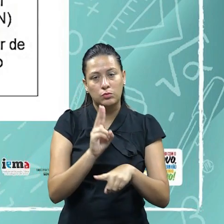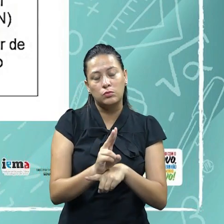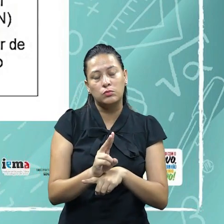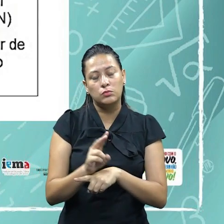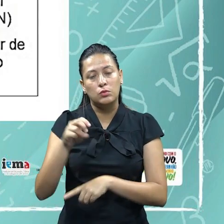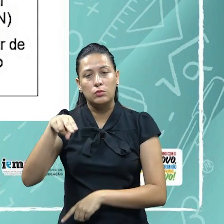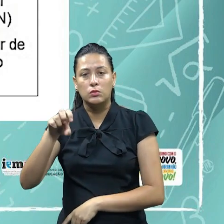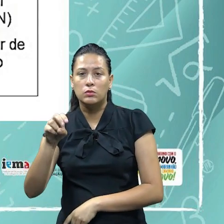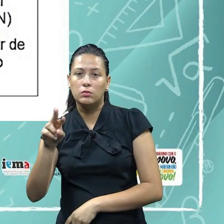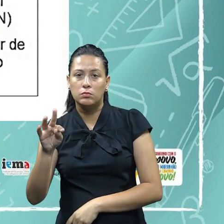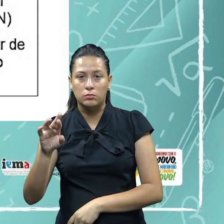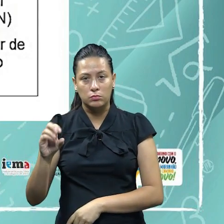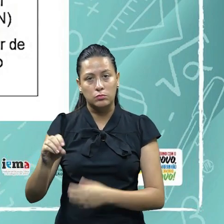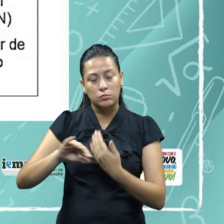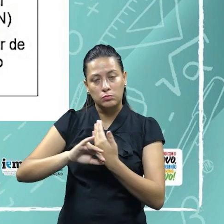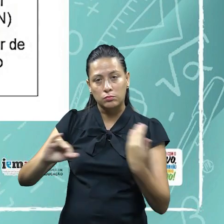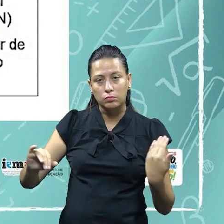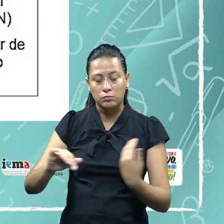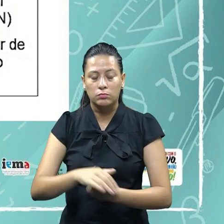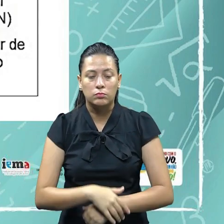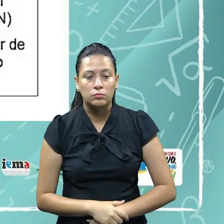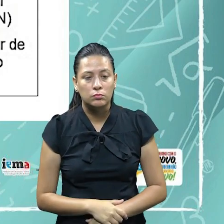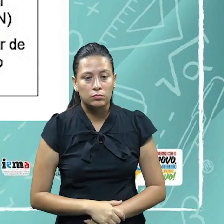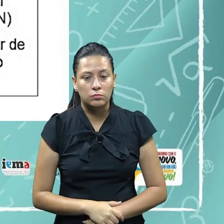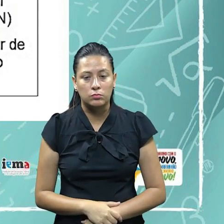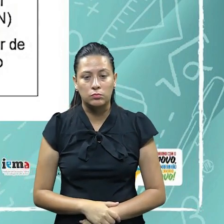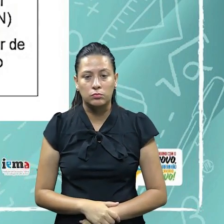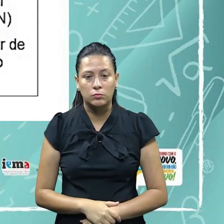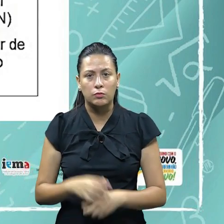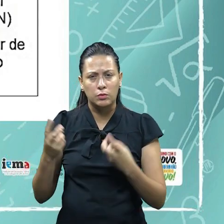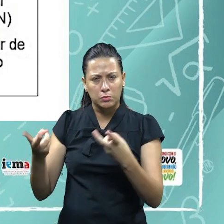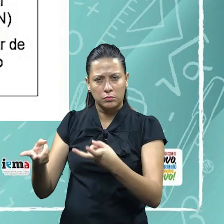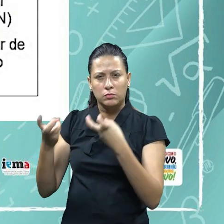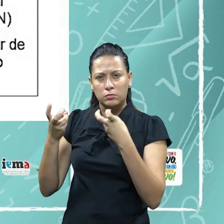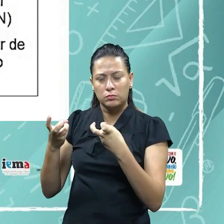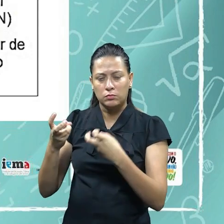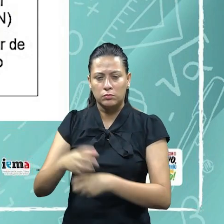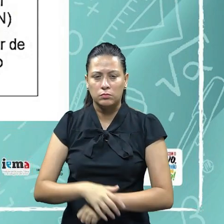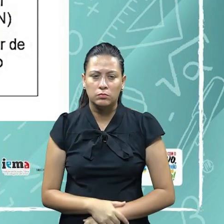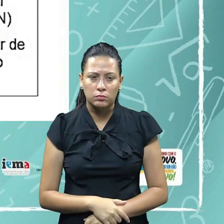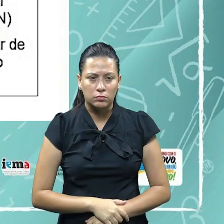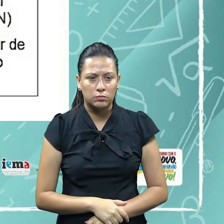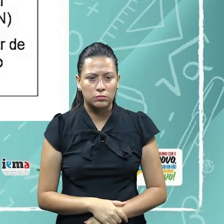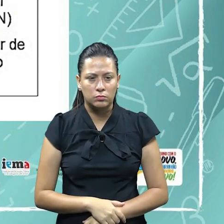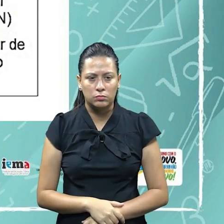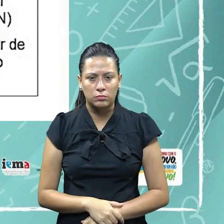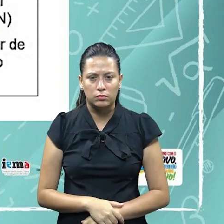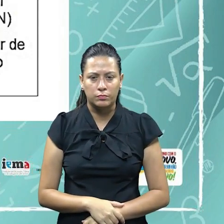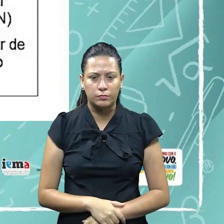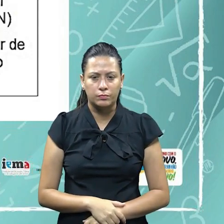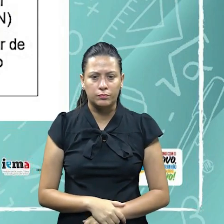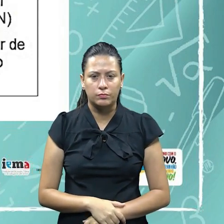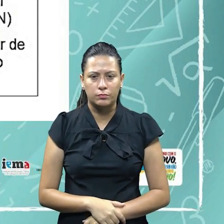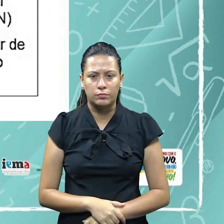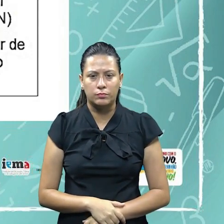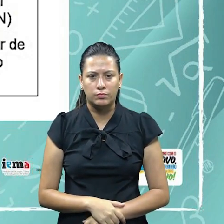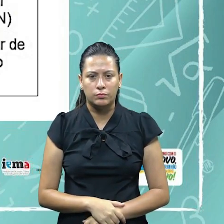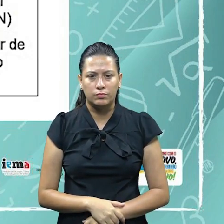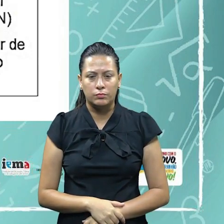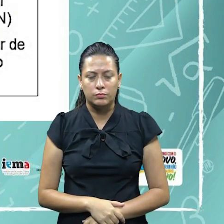eles são dois condutores distintos. E aí você pode ver no esquema que nós temos realmente esse PN, o